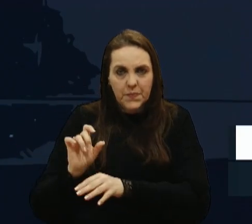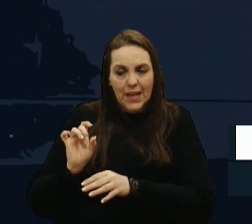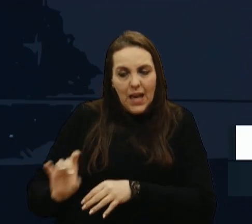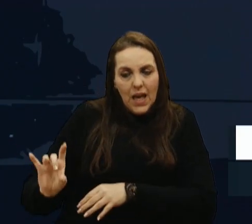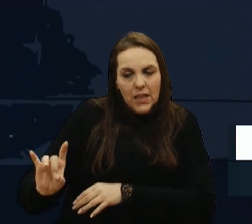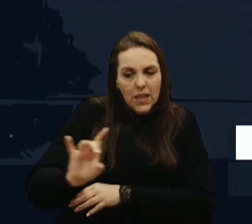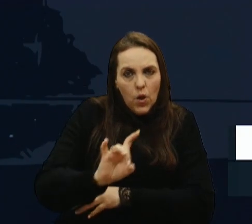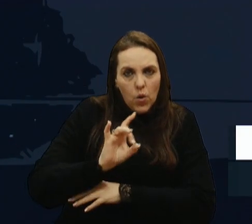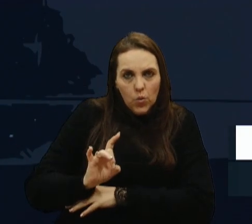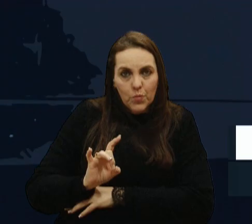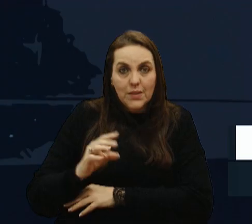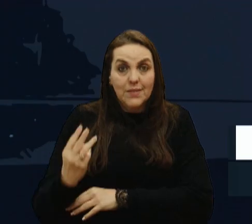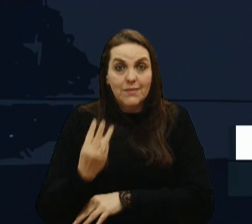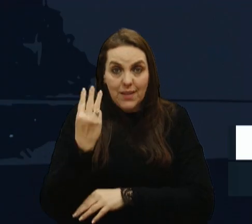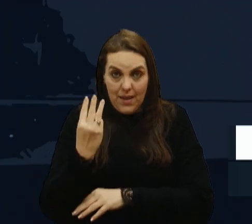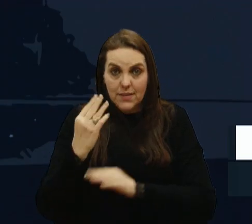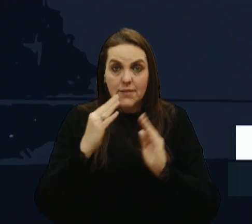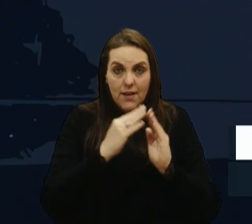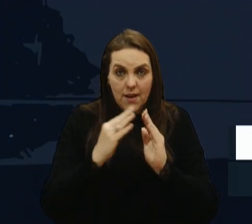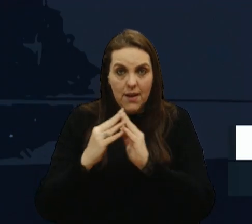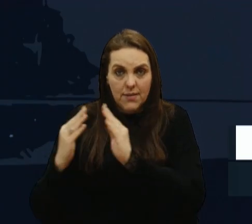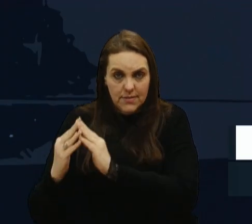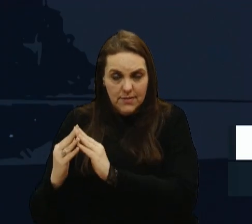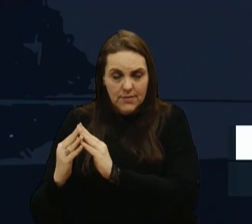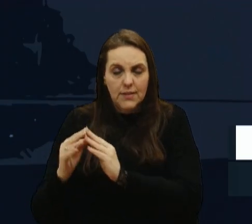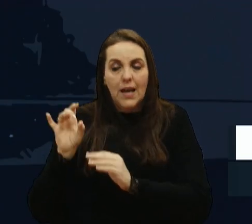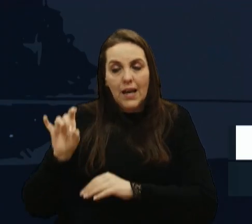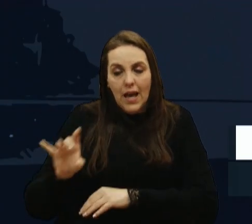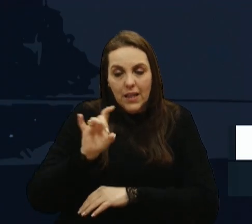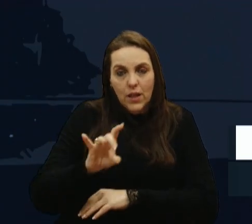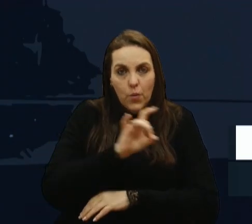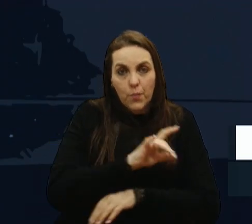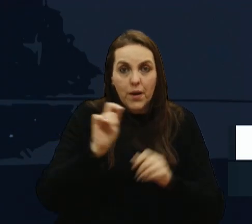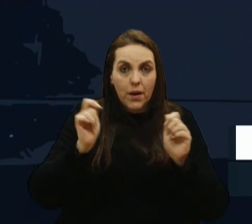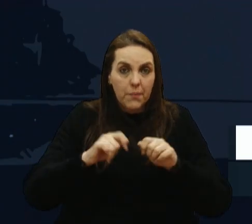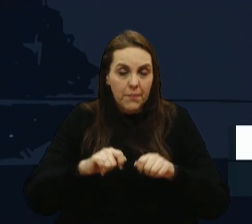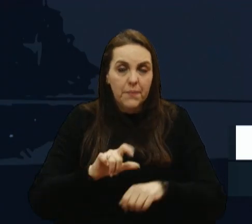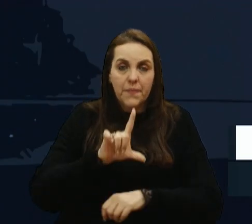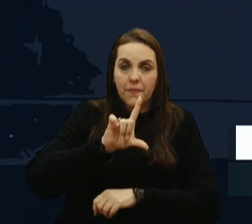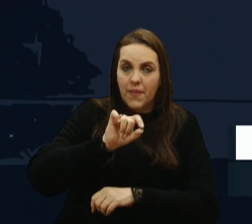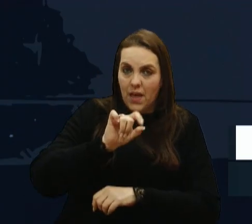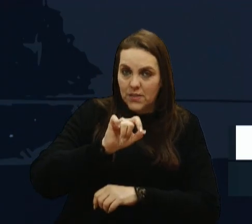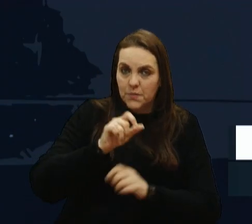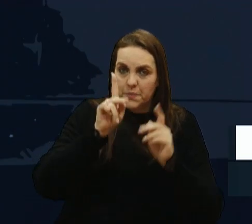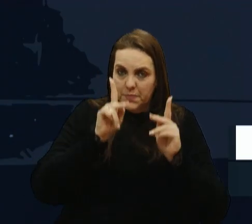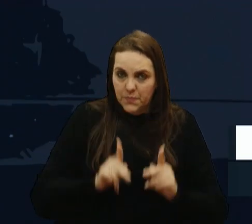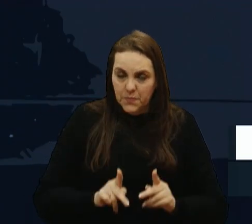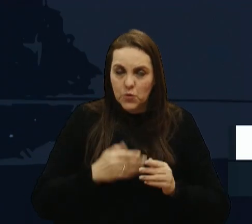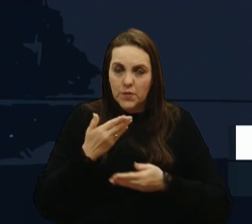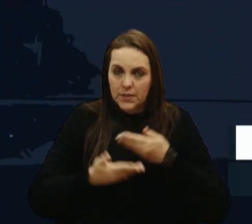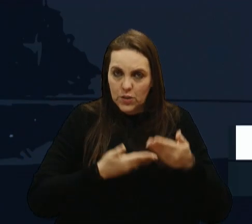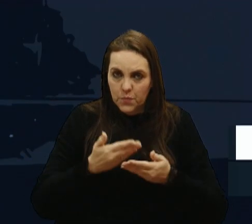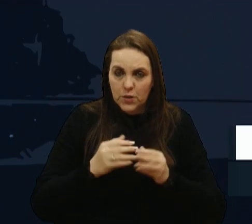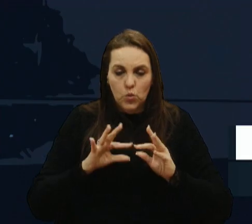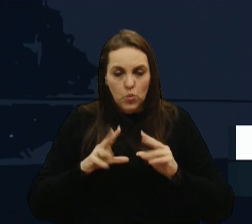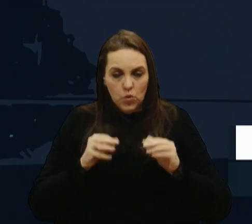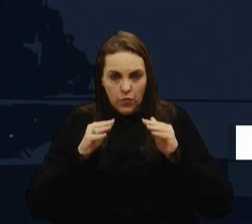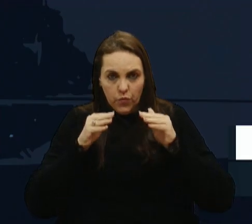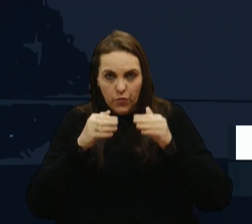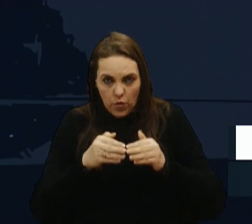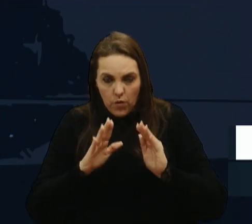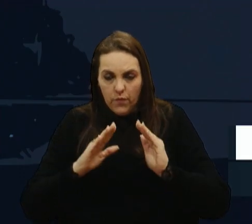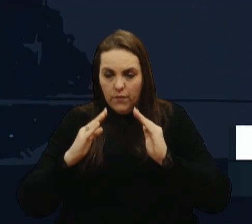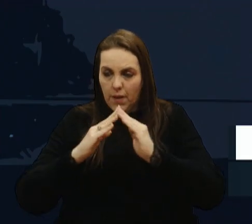Esse lote é composto de 3 residências e cada uma das residências tem capacidade de 10 pessoas. Todas lotadas, as